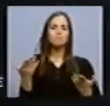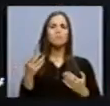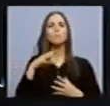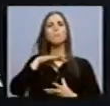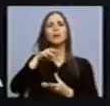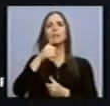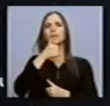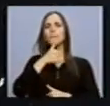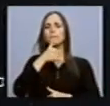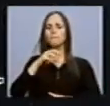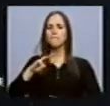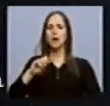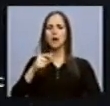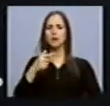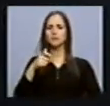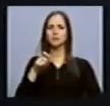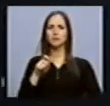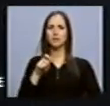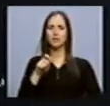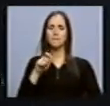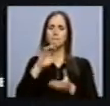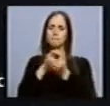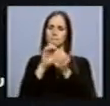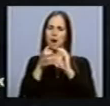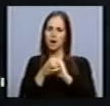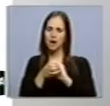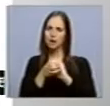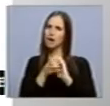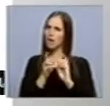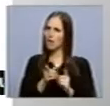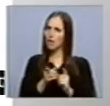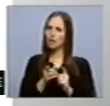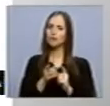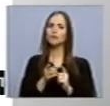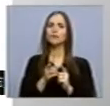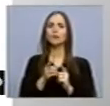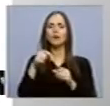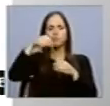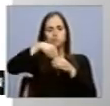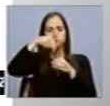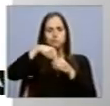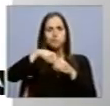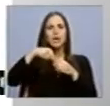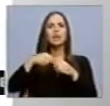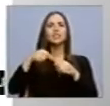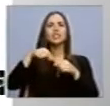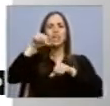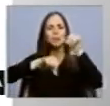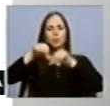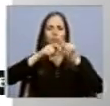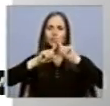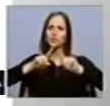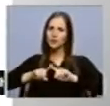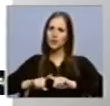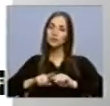é capaz de ter esta massa que tem e, sobretudo, a diferença geoquímica, e isso é importante, porque nós